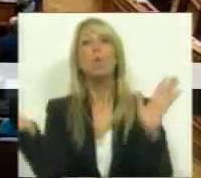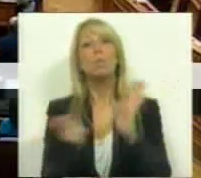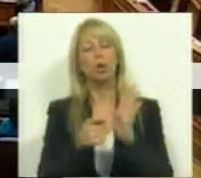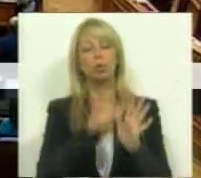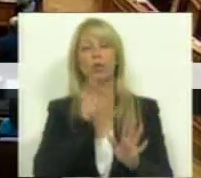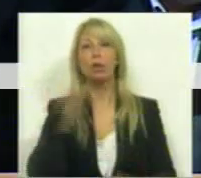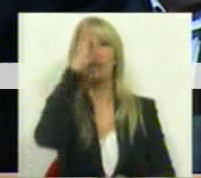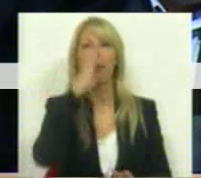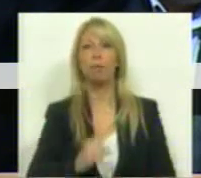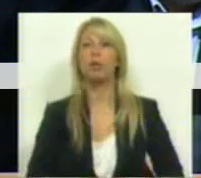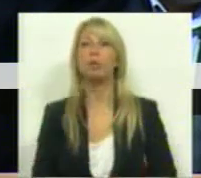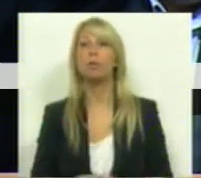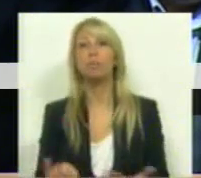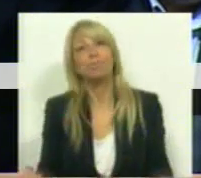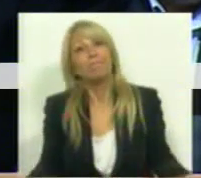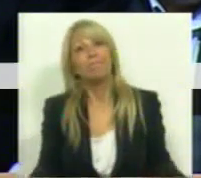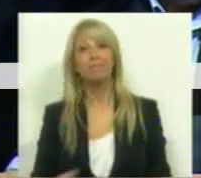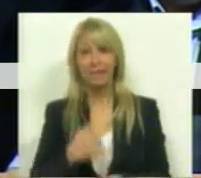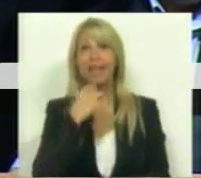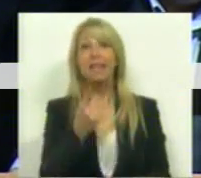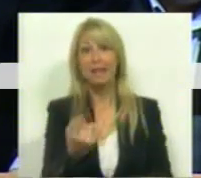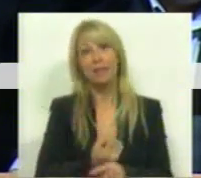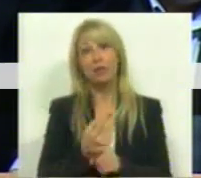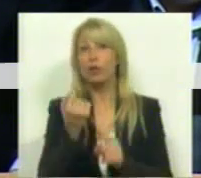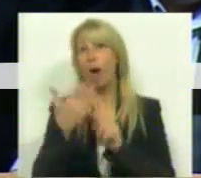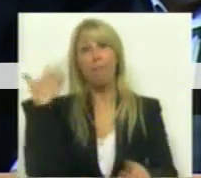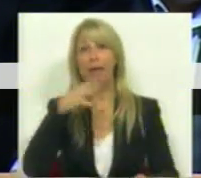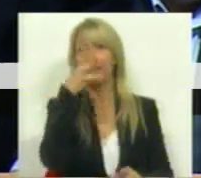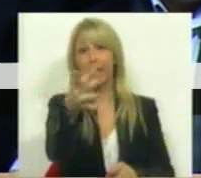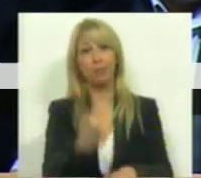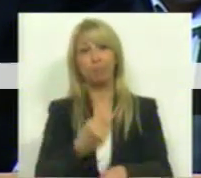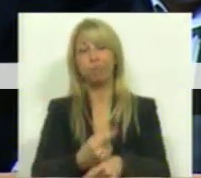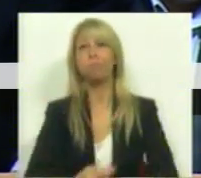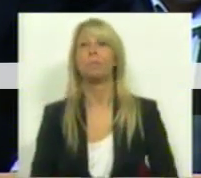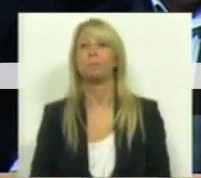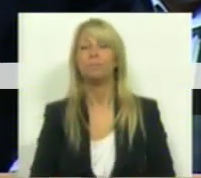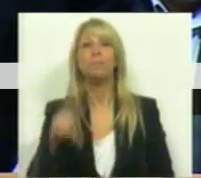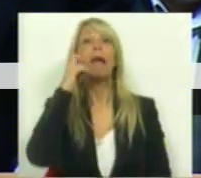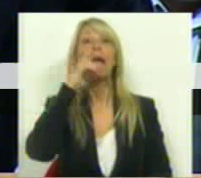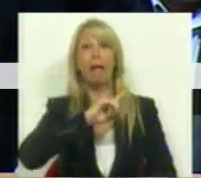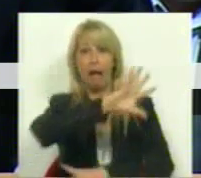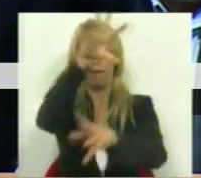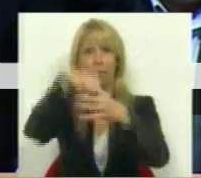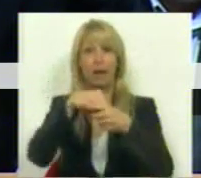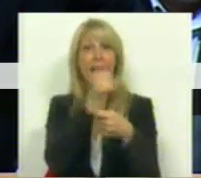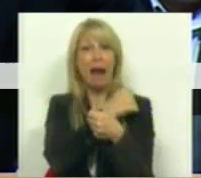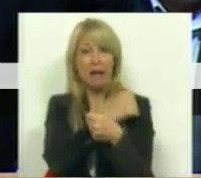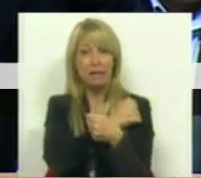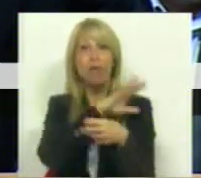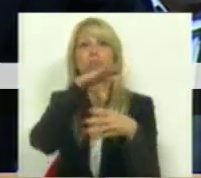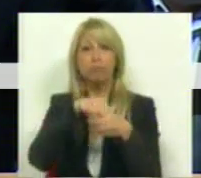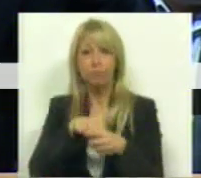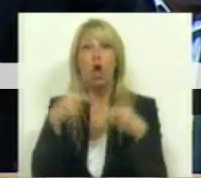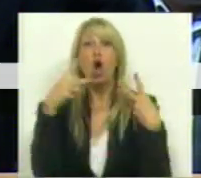Sr. Primeiro-Ministro. Acabou por dizer aquilo que eu lhe tinha dito há pouco. É que quem em sua casa corta no